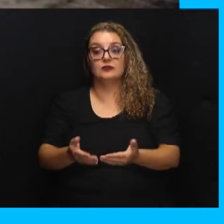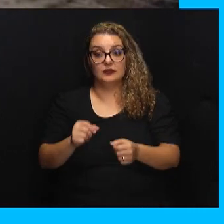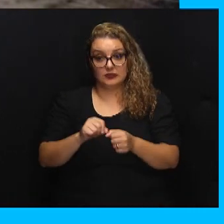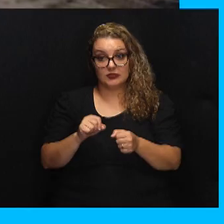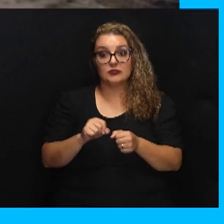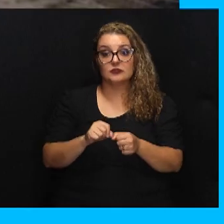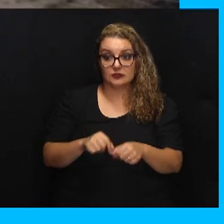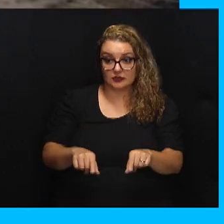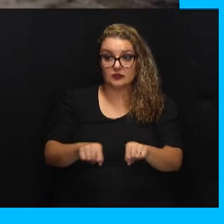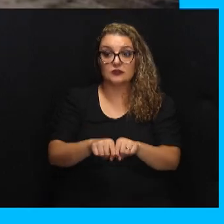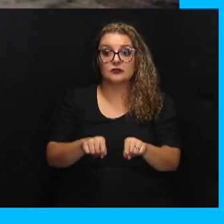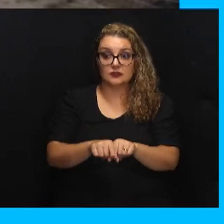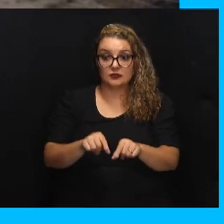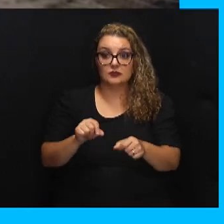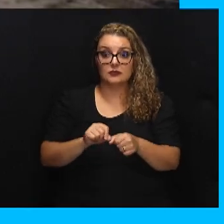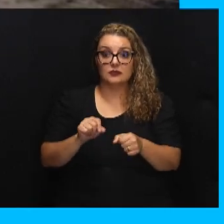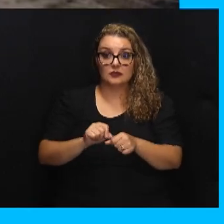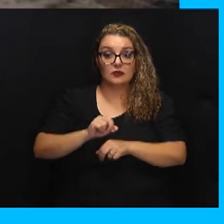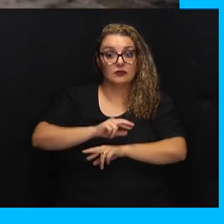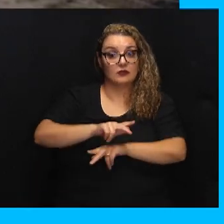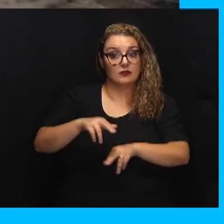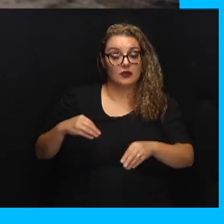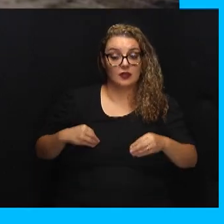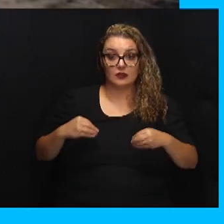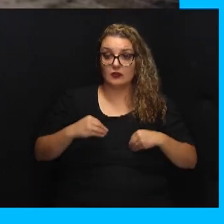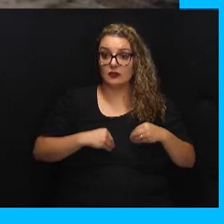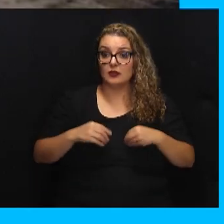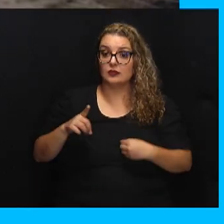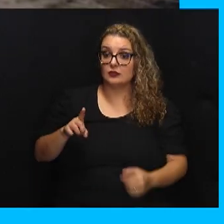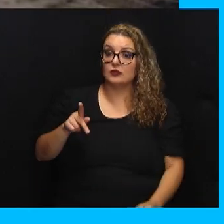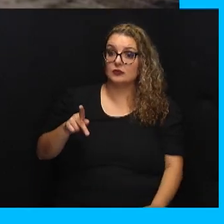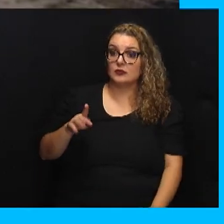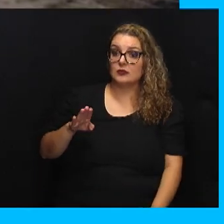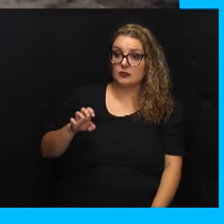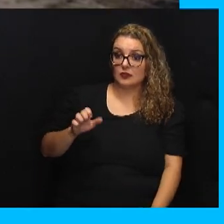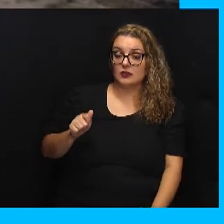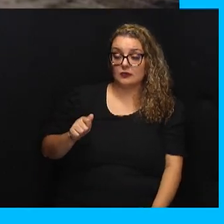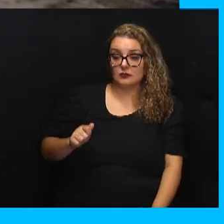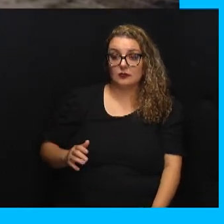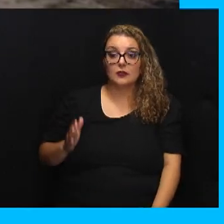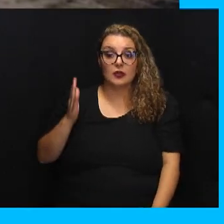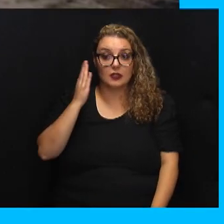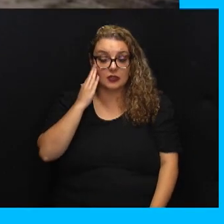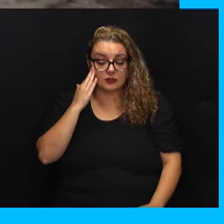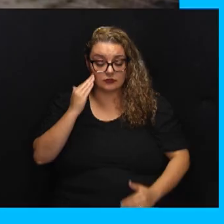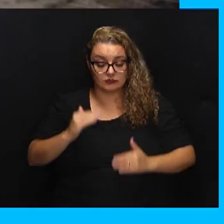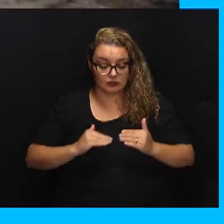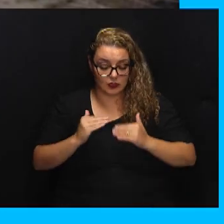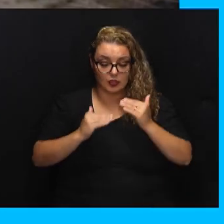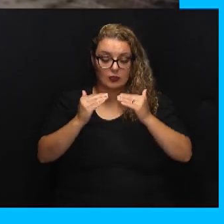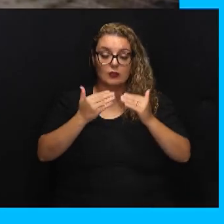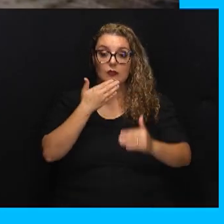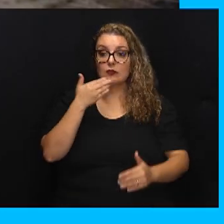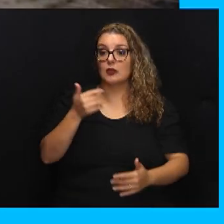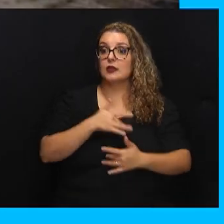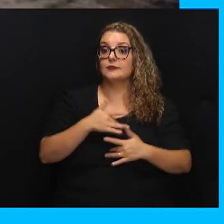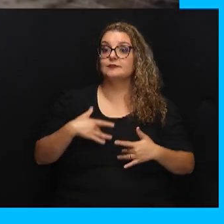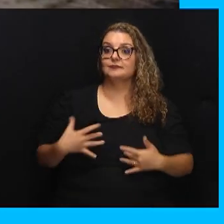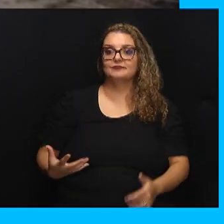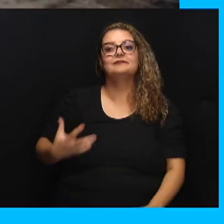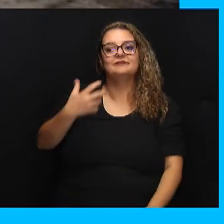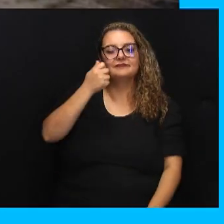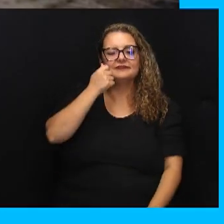e também fazendo diversos exames no DPBEA, para ficar recuperada o mais rápido